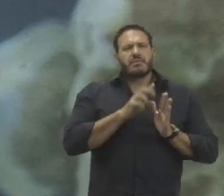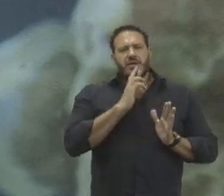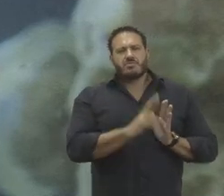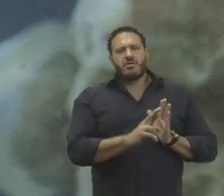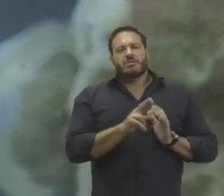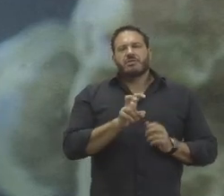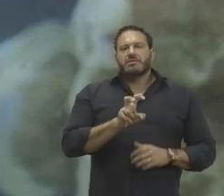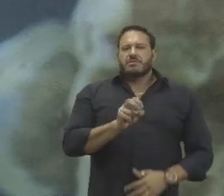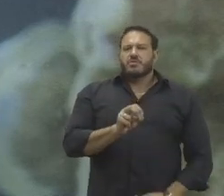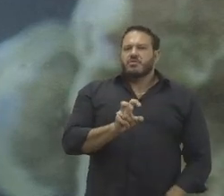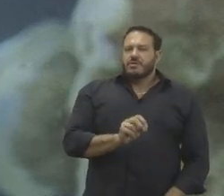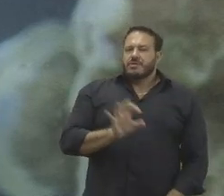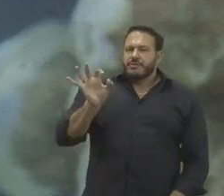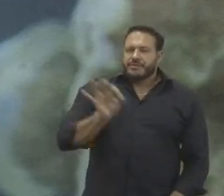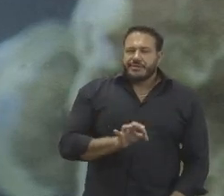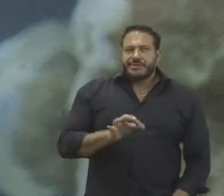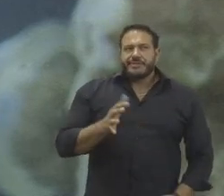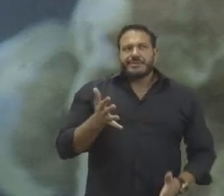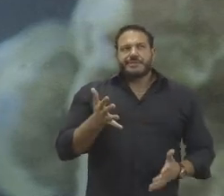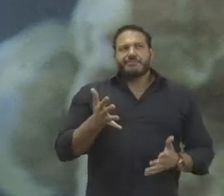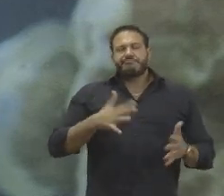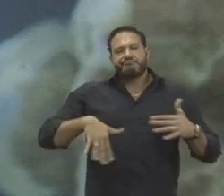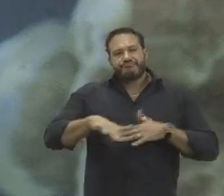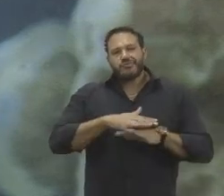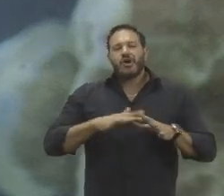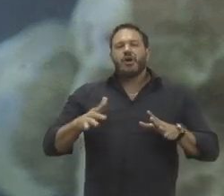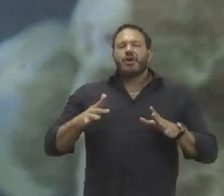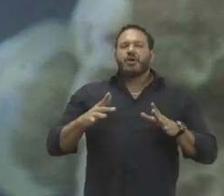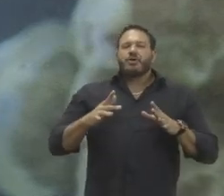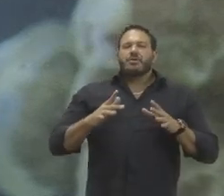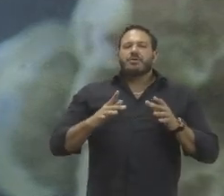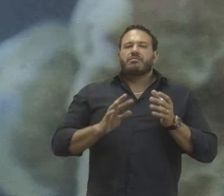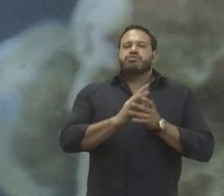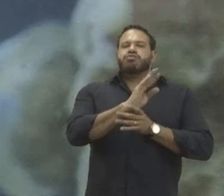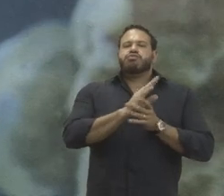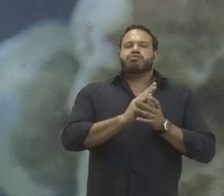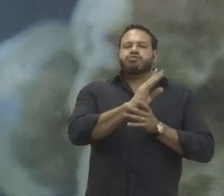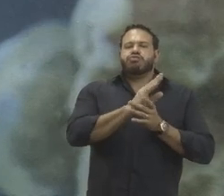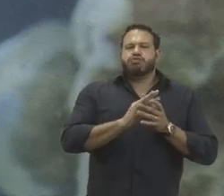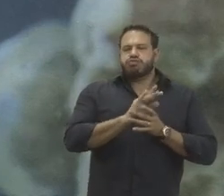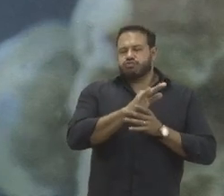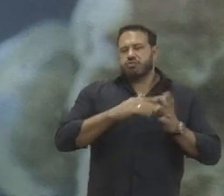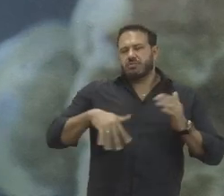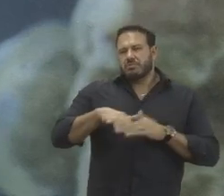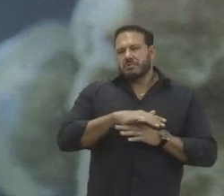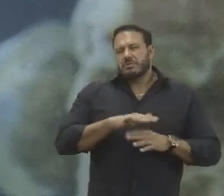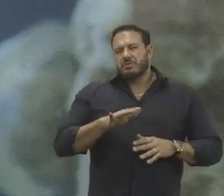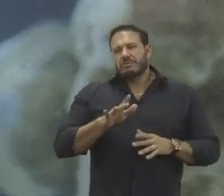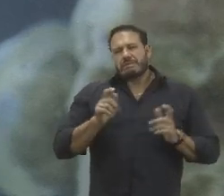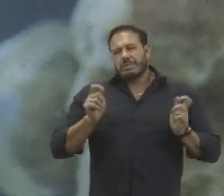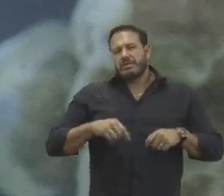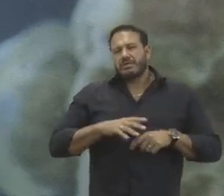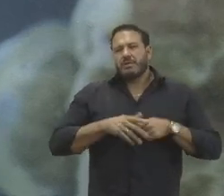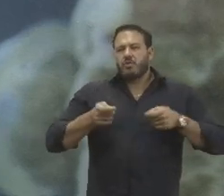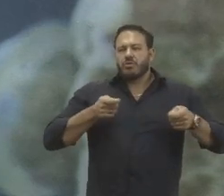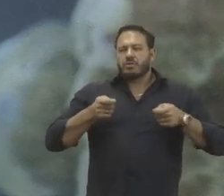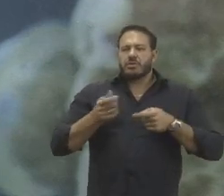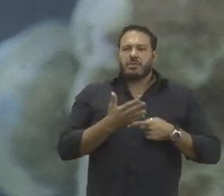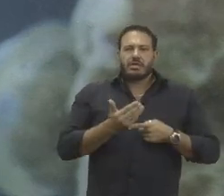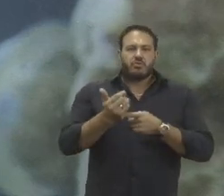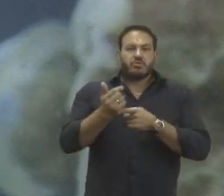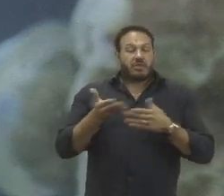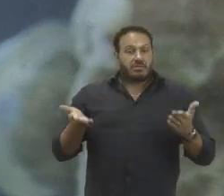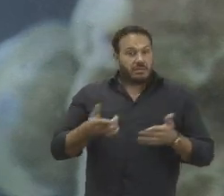50% dos das emissões de gases poluentes daria para conter com a tecnologia existente